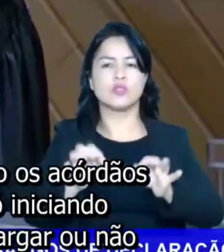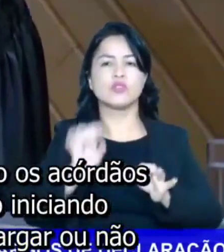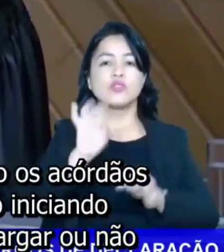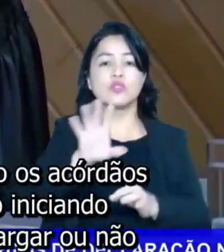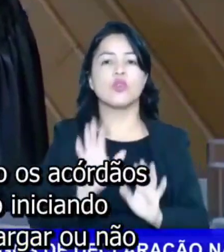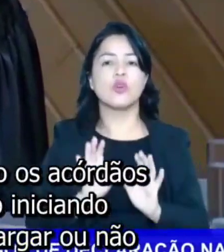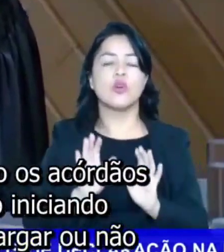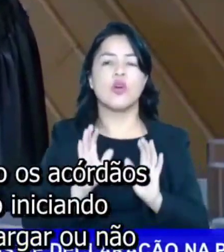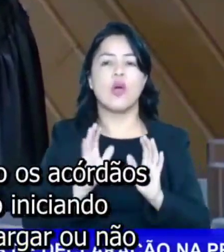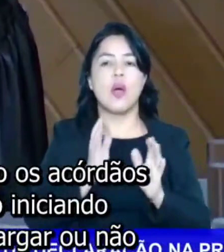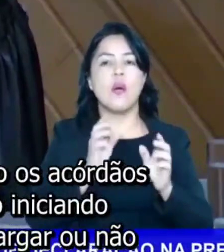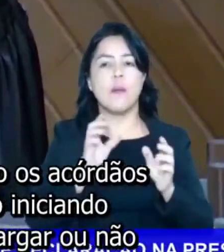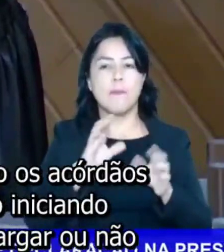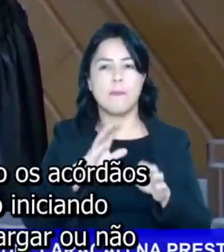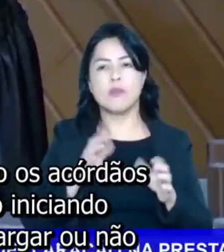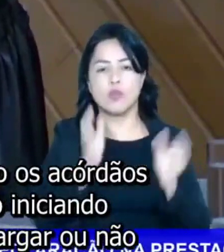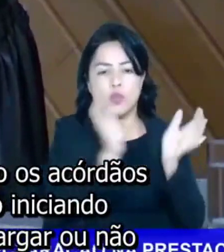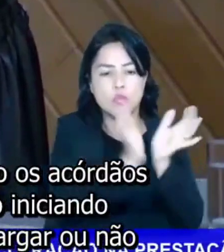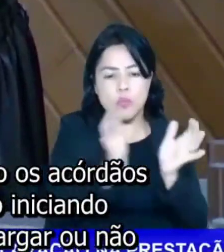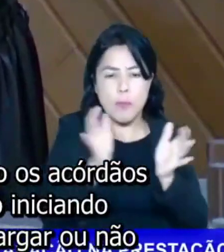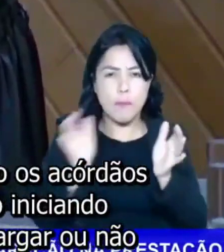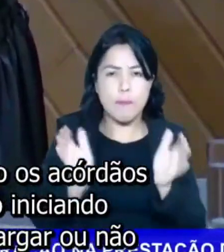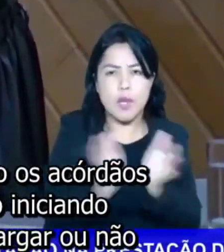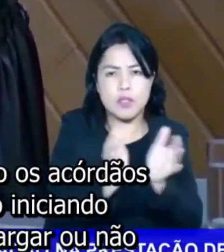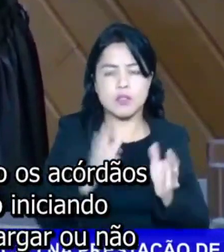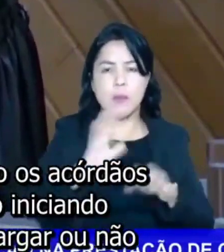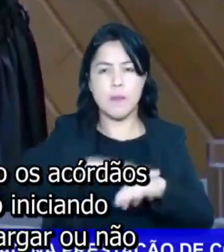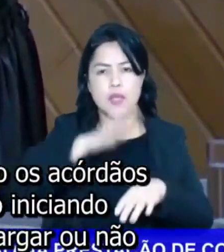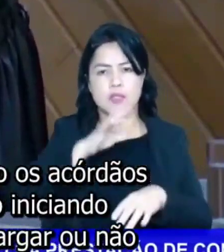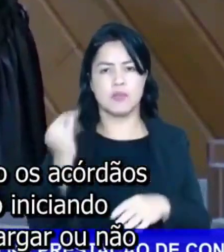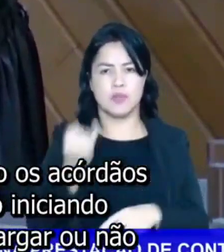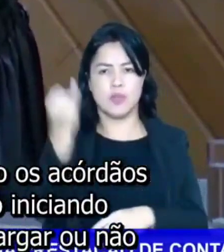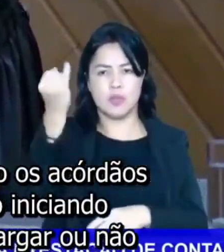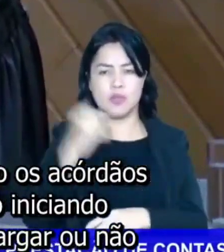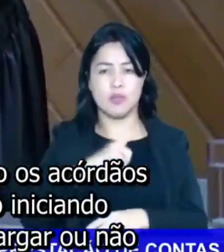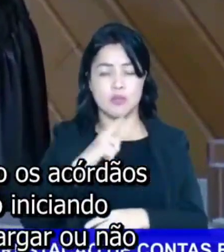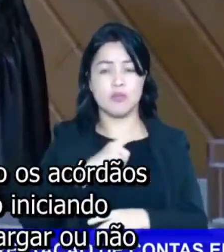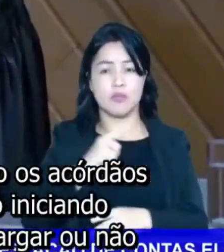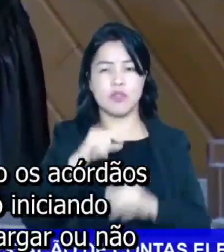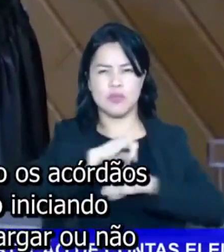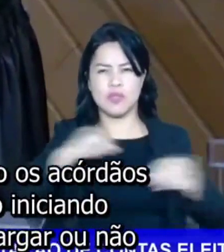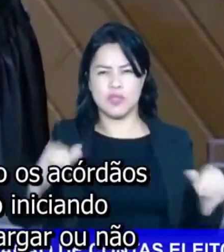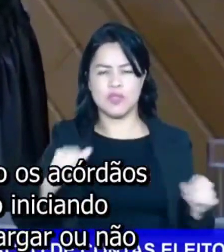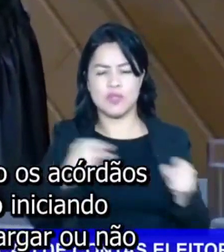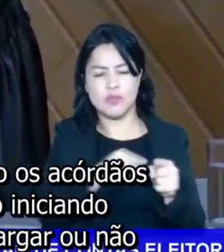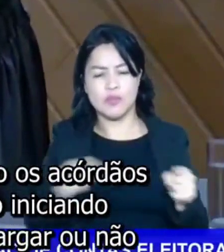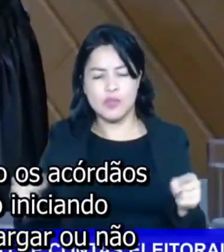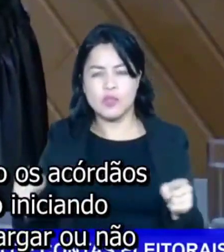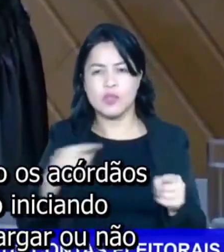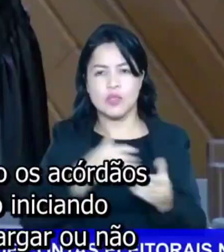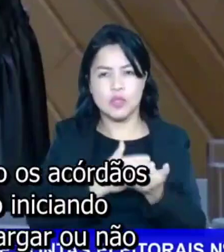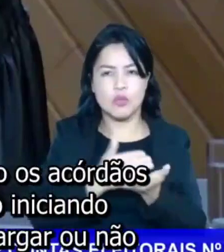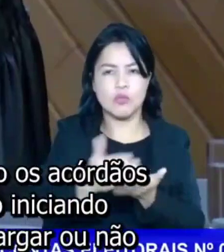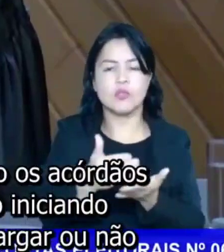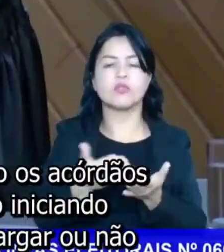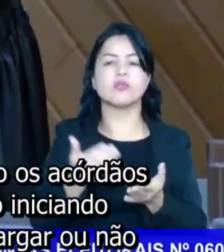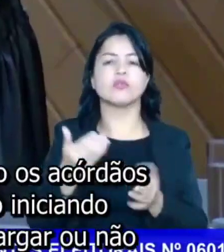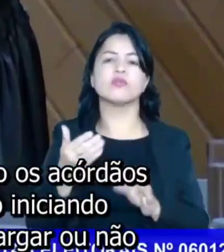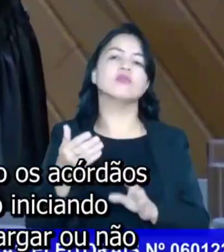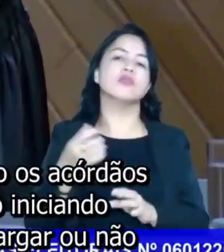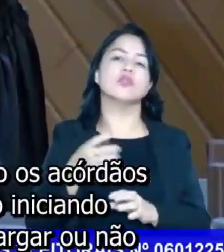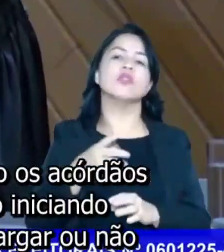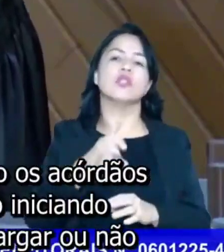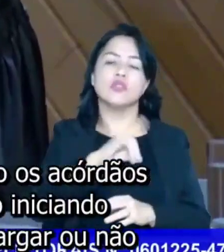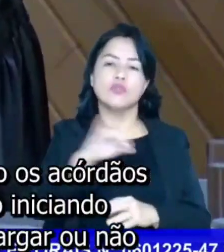relevantes. Como os acordos foram publicados na própria sessão, iniciando imediatamente o prazo para o